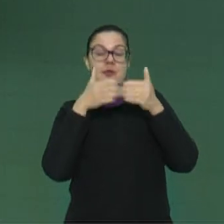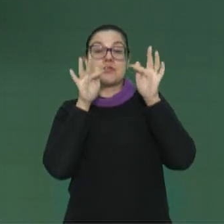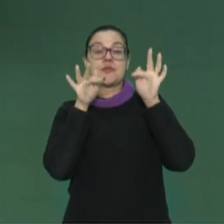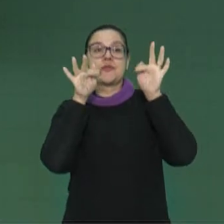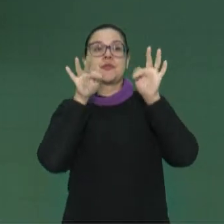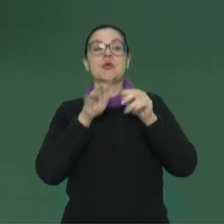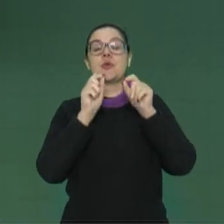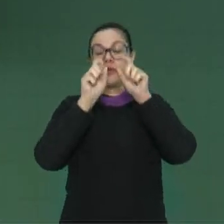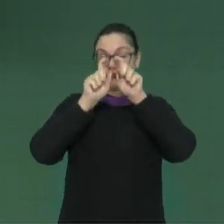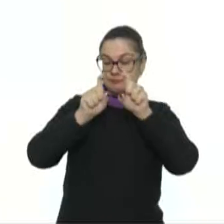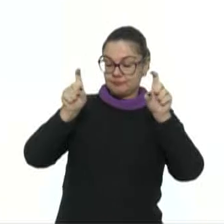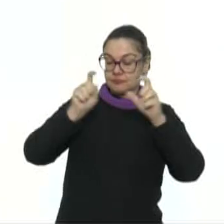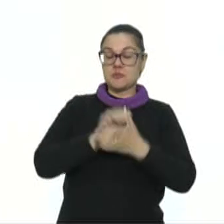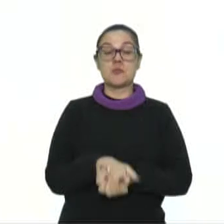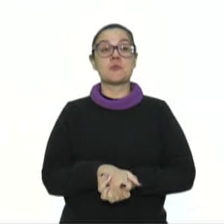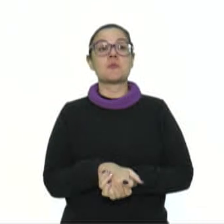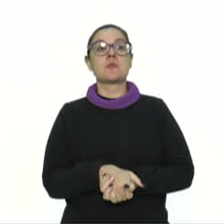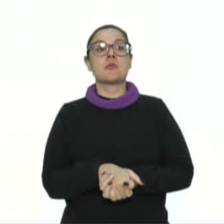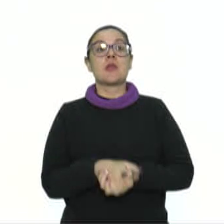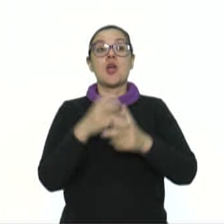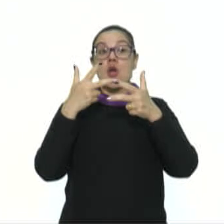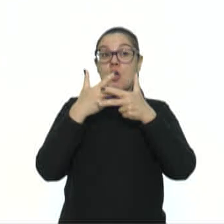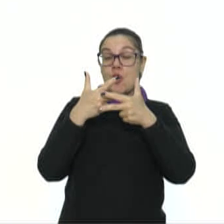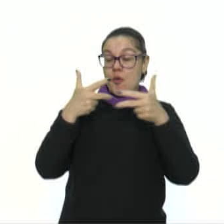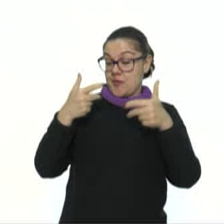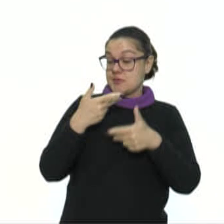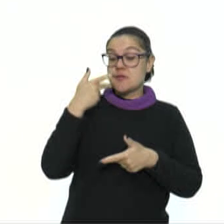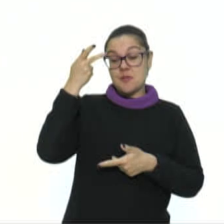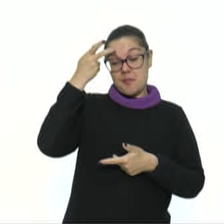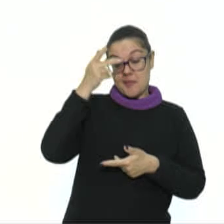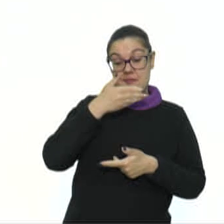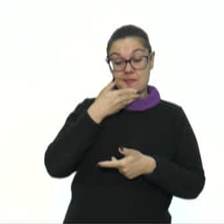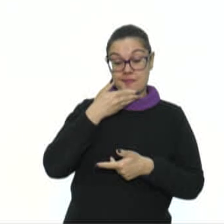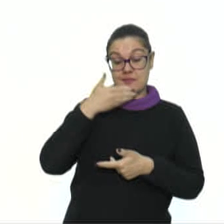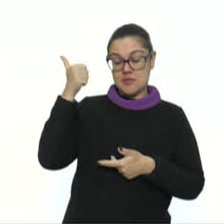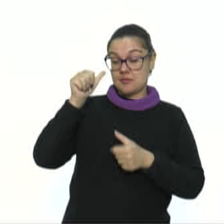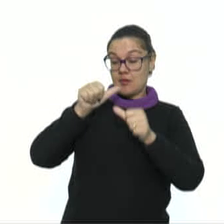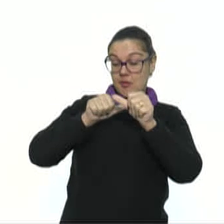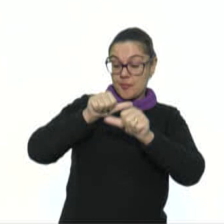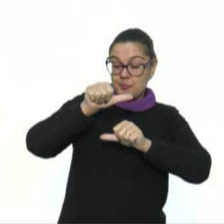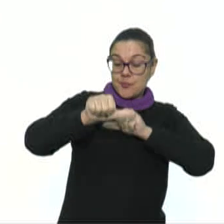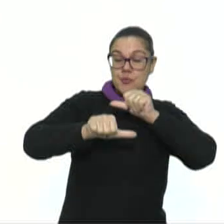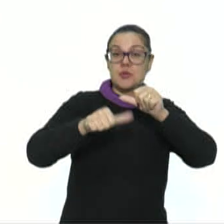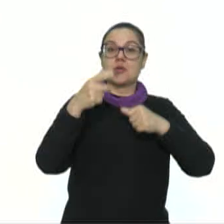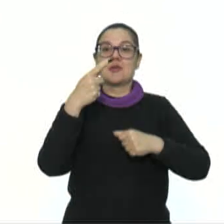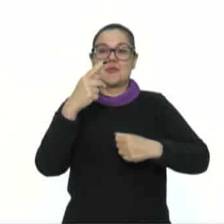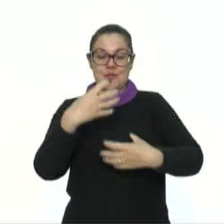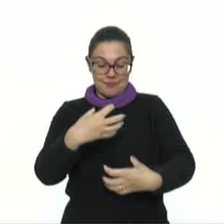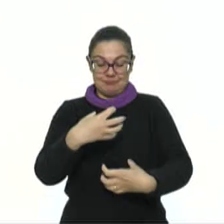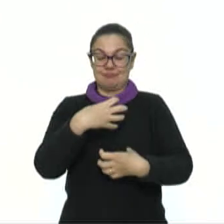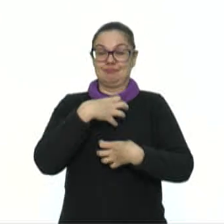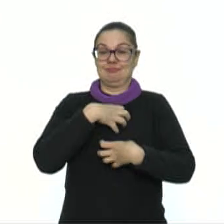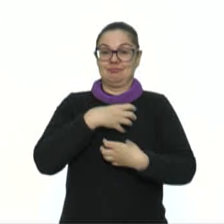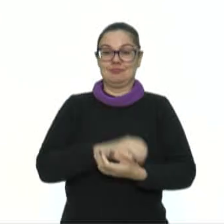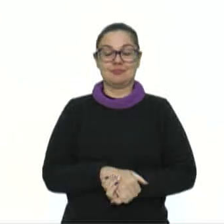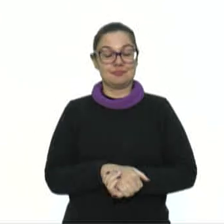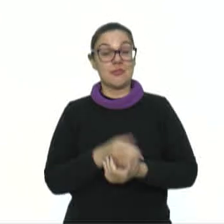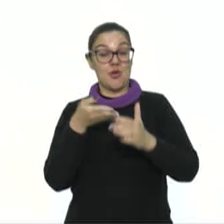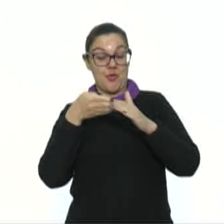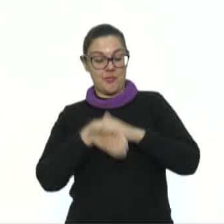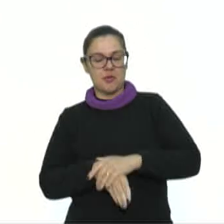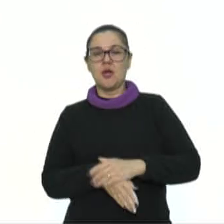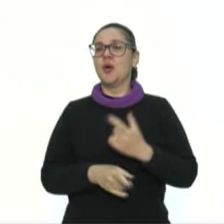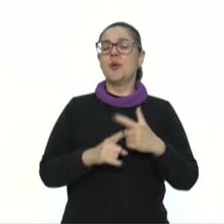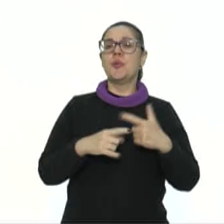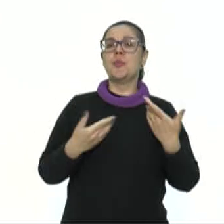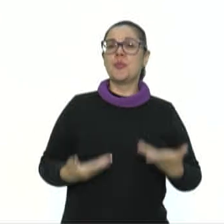esse subtítulo aqui, ó, vamos lá. Ferramentas que podem facilitar mudanças nesse comportamento. Por